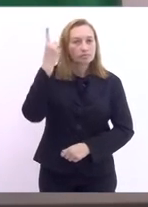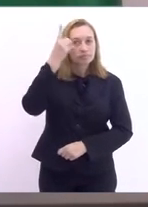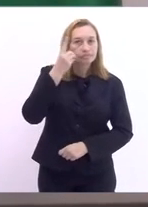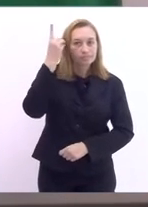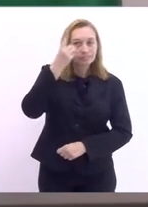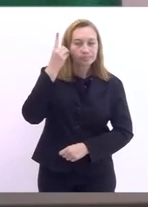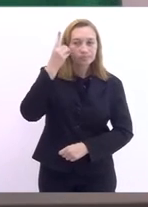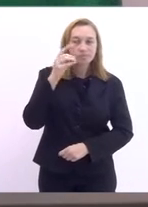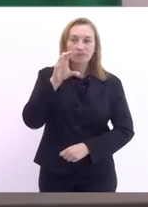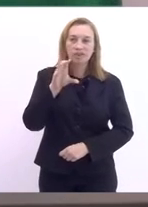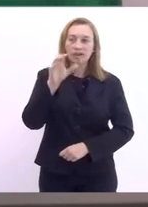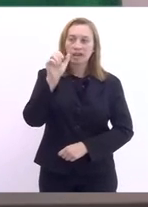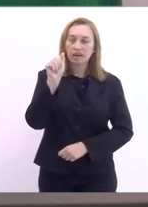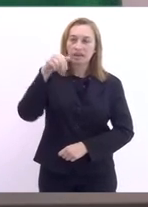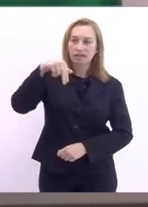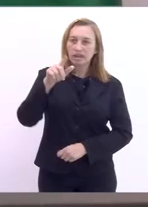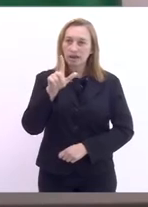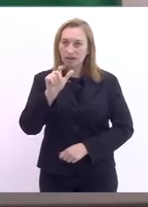deputados Canella,